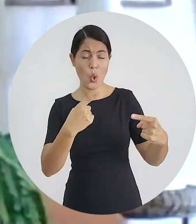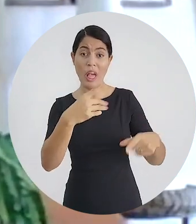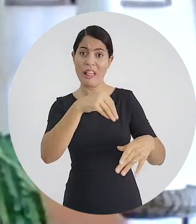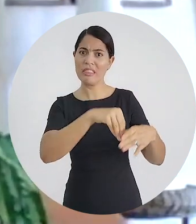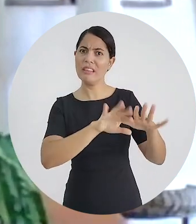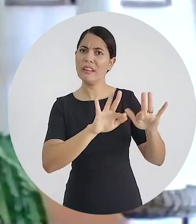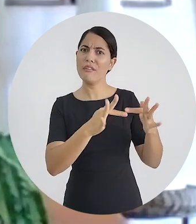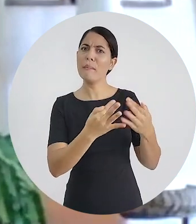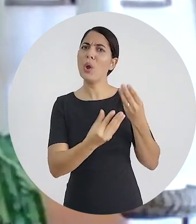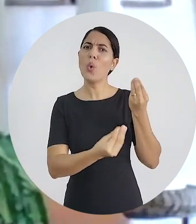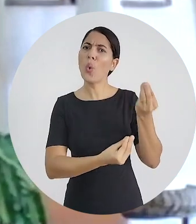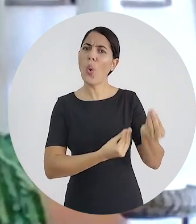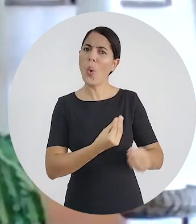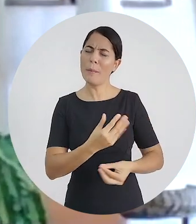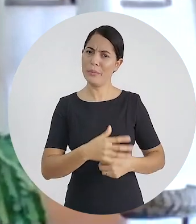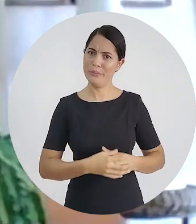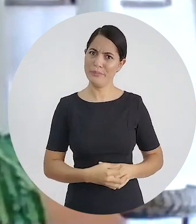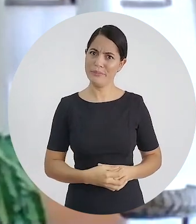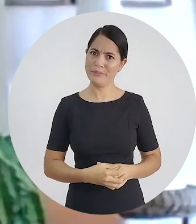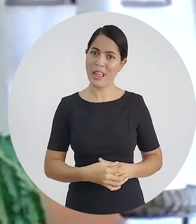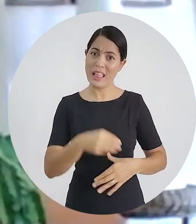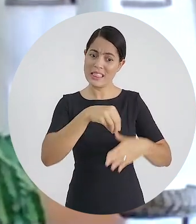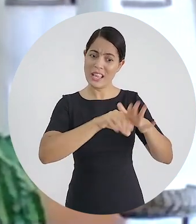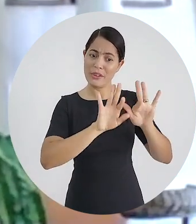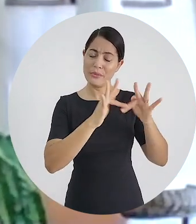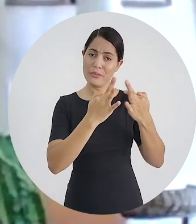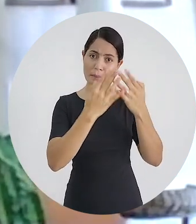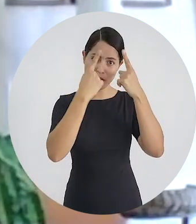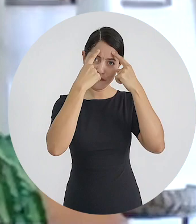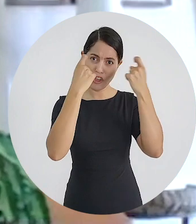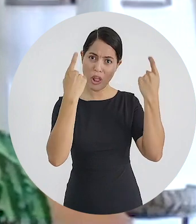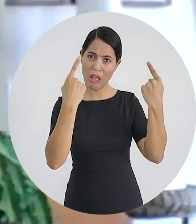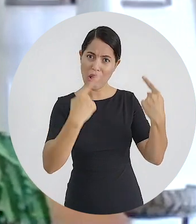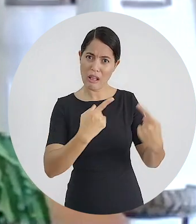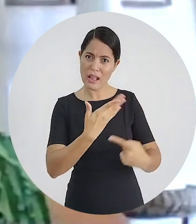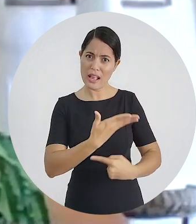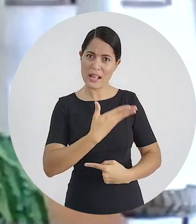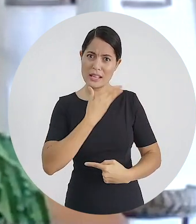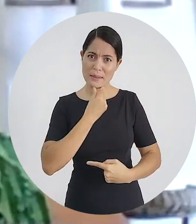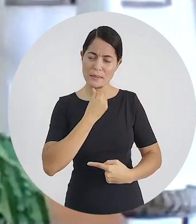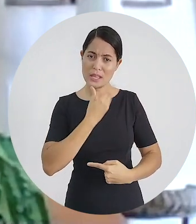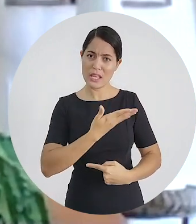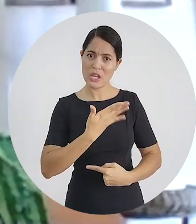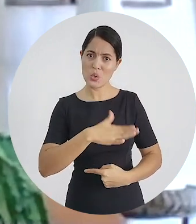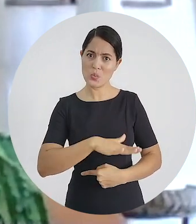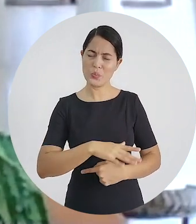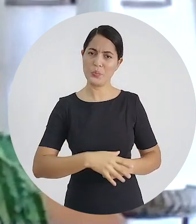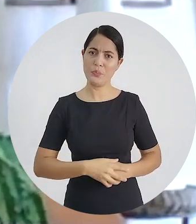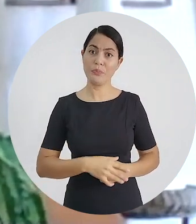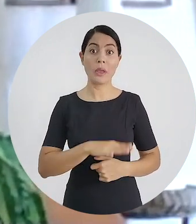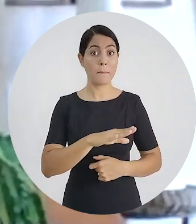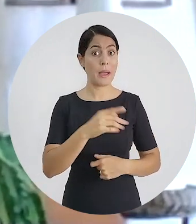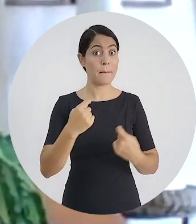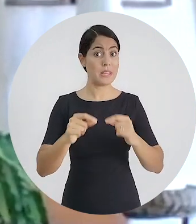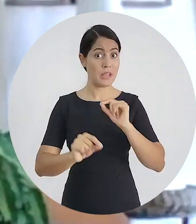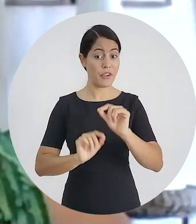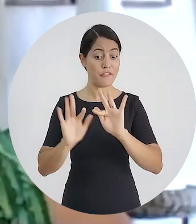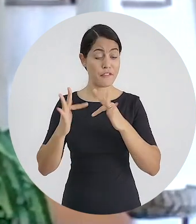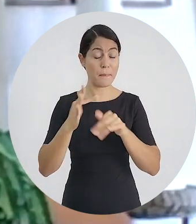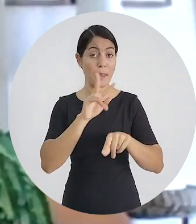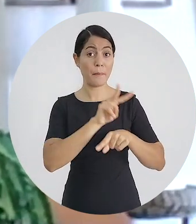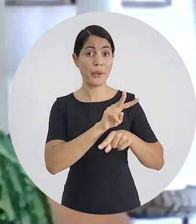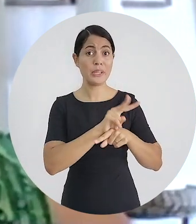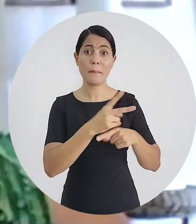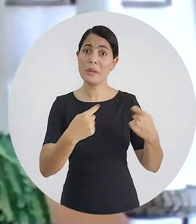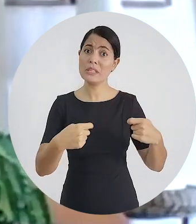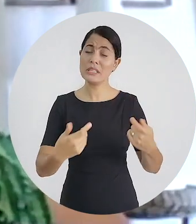de violência intrafamiliar, violência praticada por aqueles que deveriam proteger.